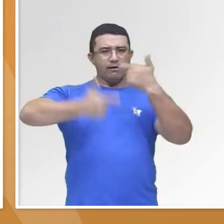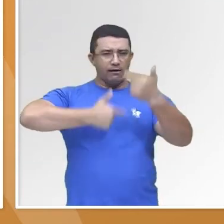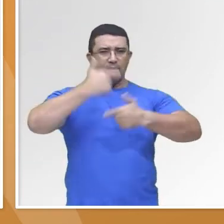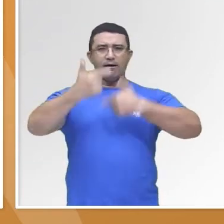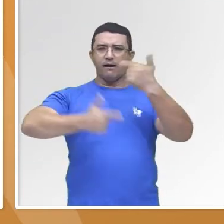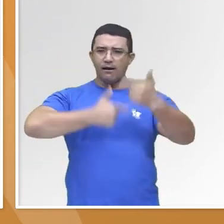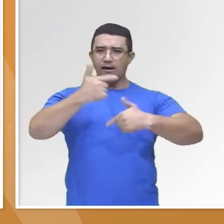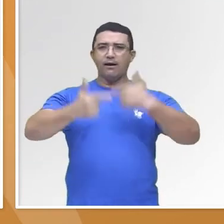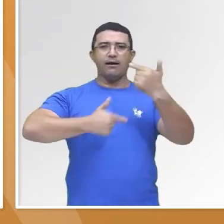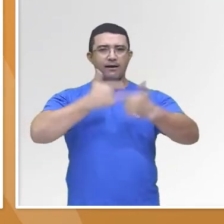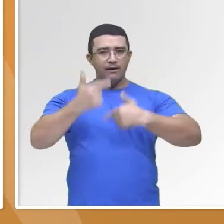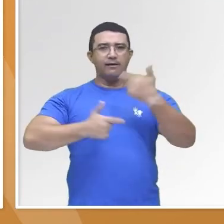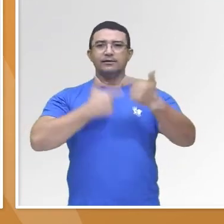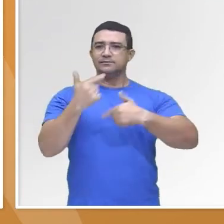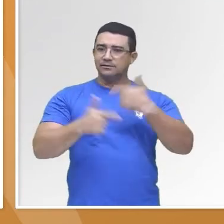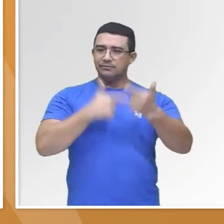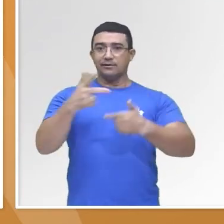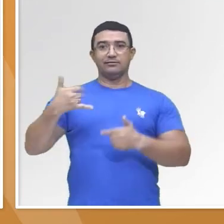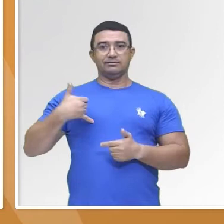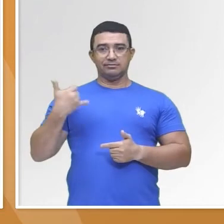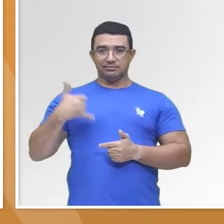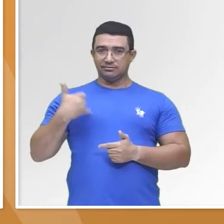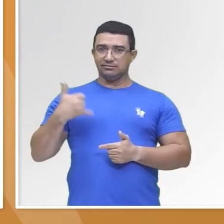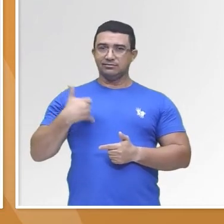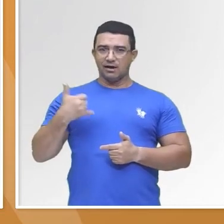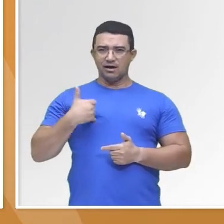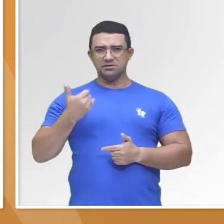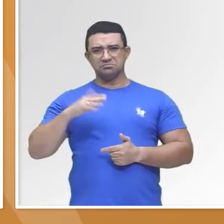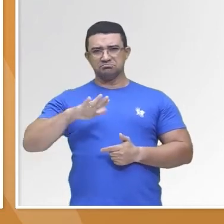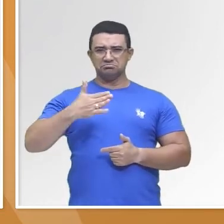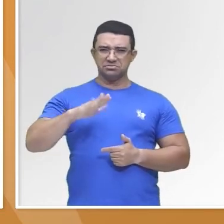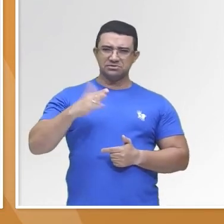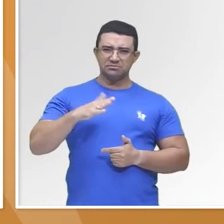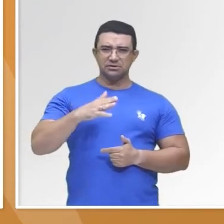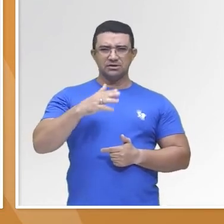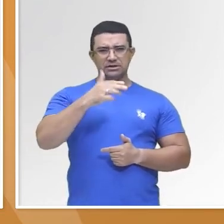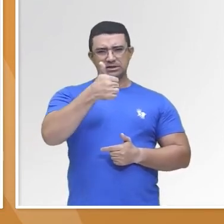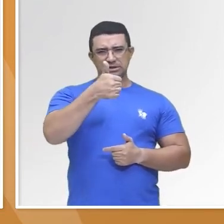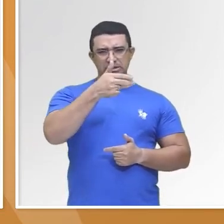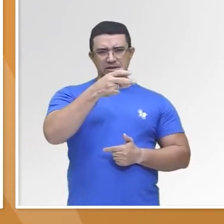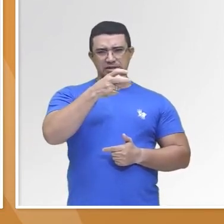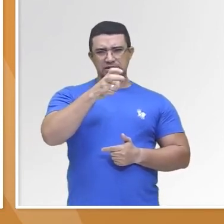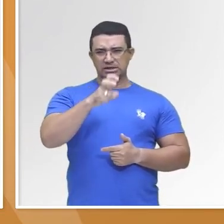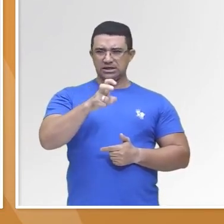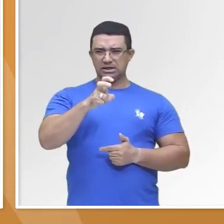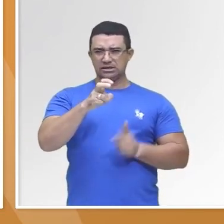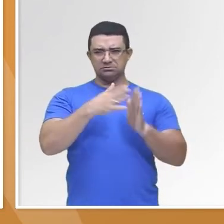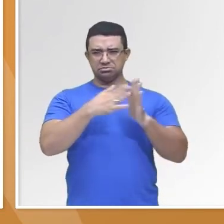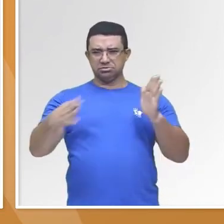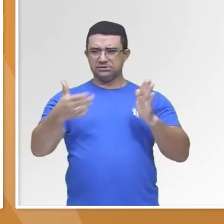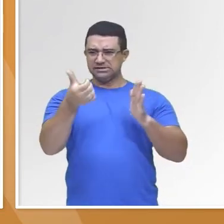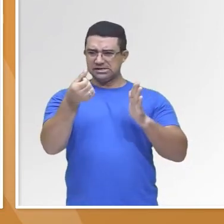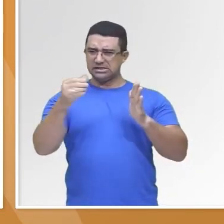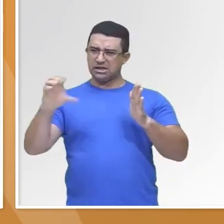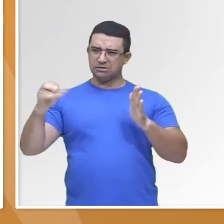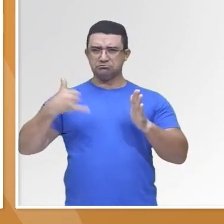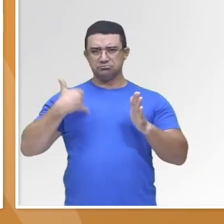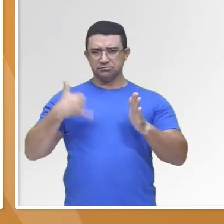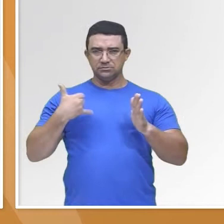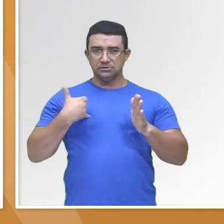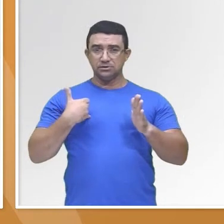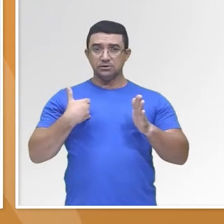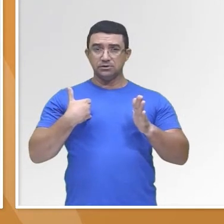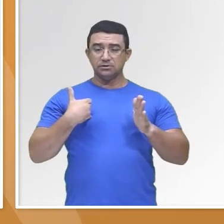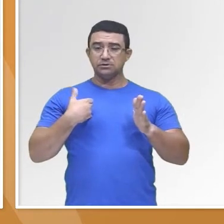estão nessa idade, entre aproximadamente de 15 a 60 anos mais ou menos, nós